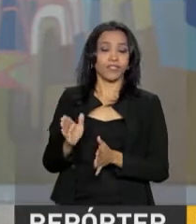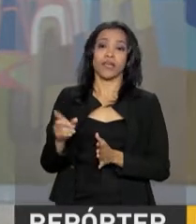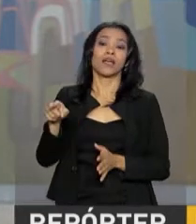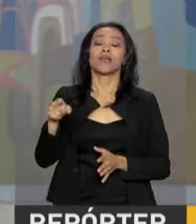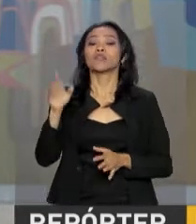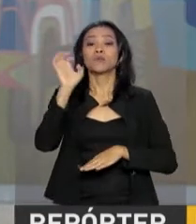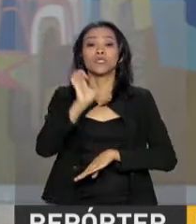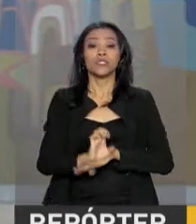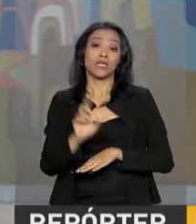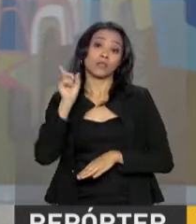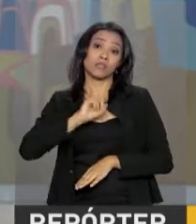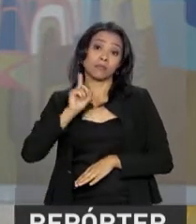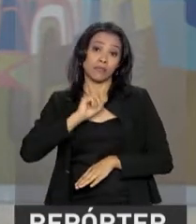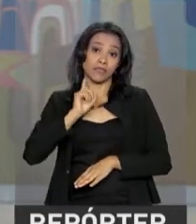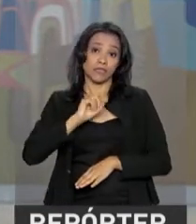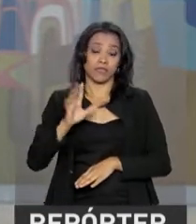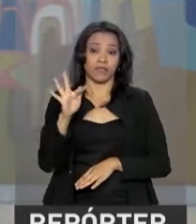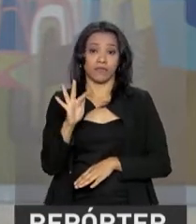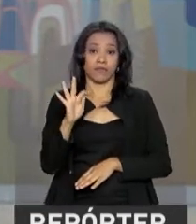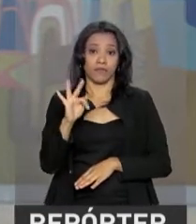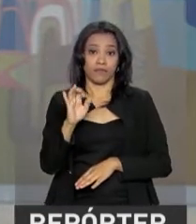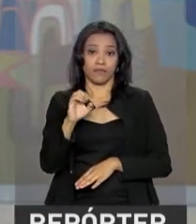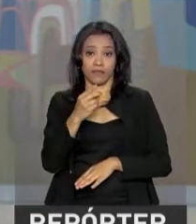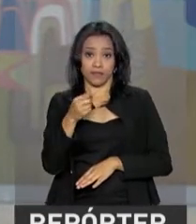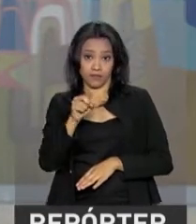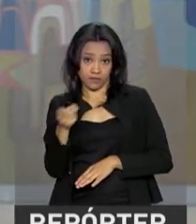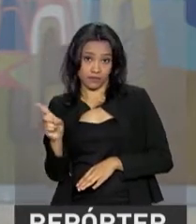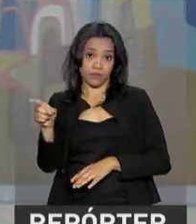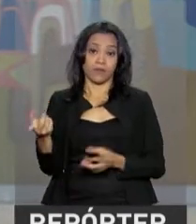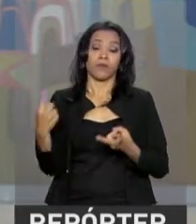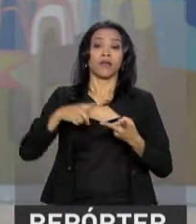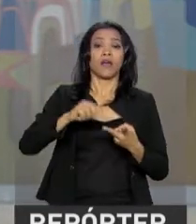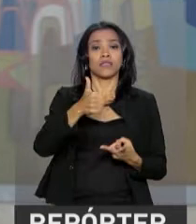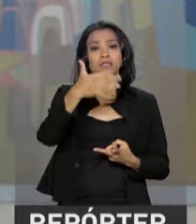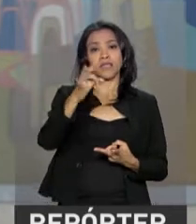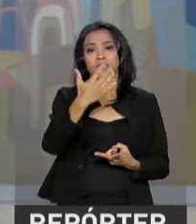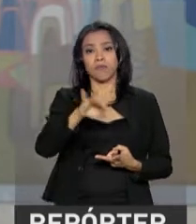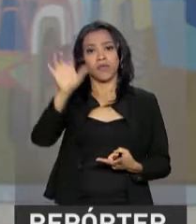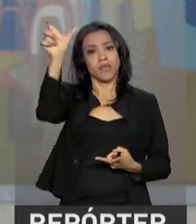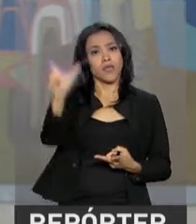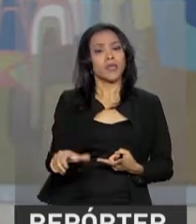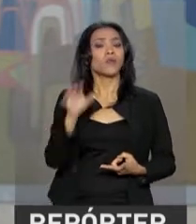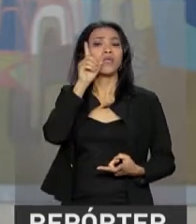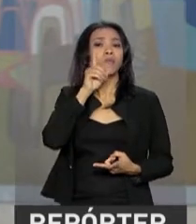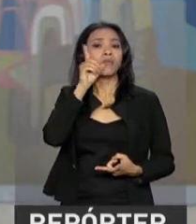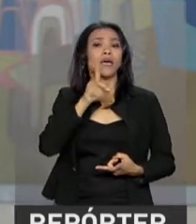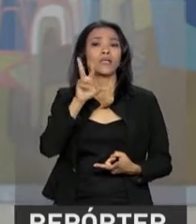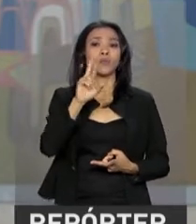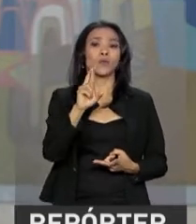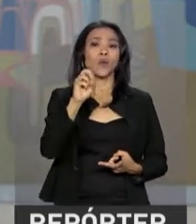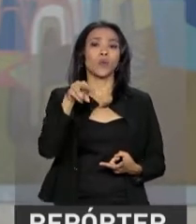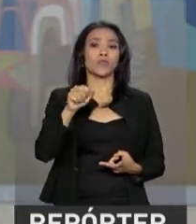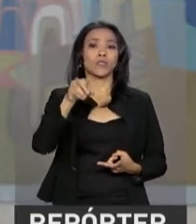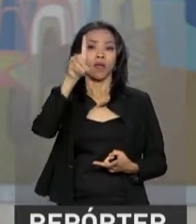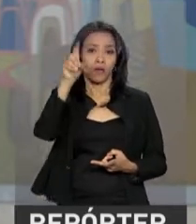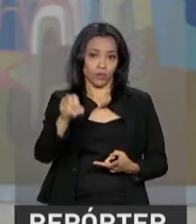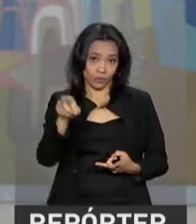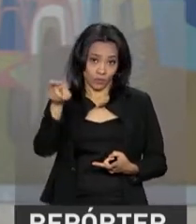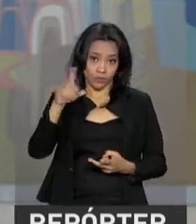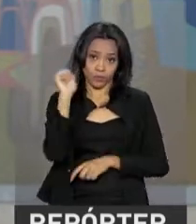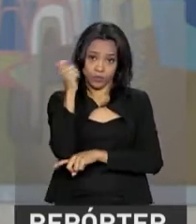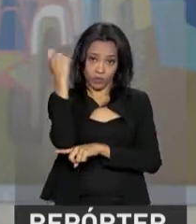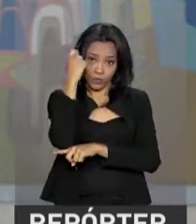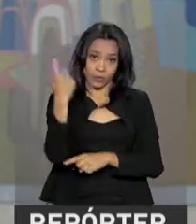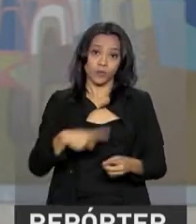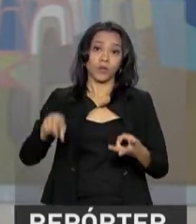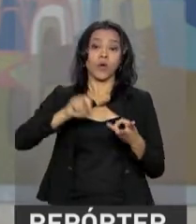minas gerais às dez e meia o presidente recebe o deputado federal ronaldo nogueira do ptb do rio grande do sul e